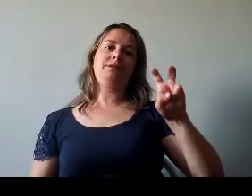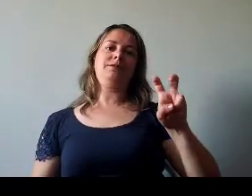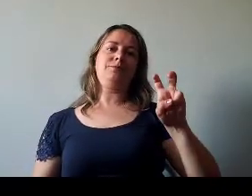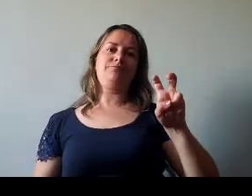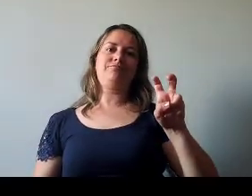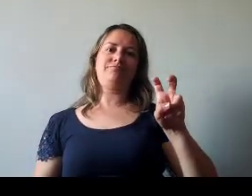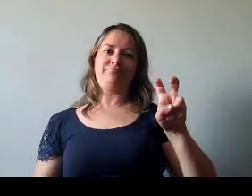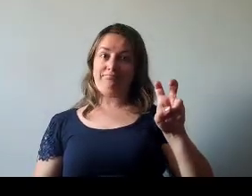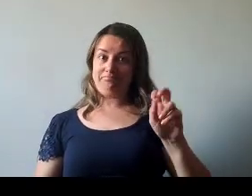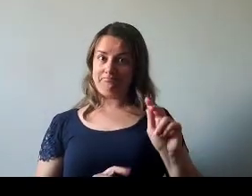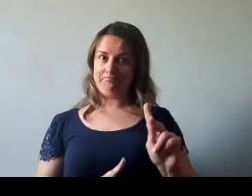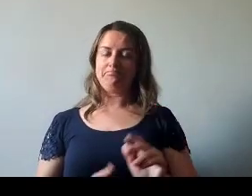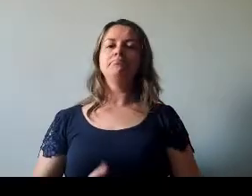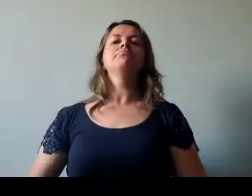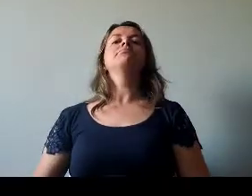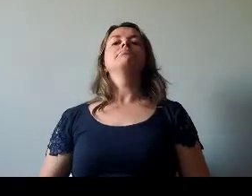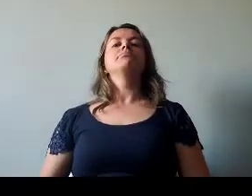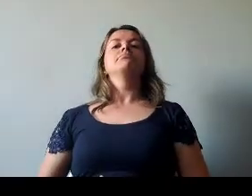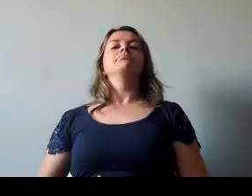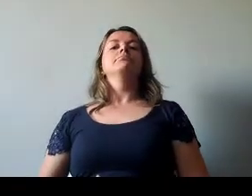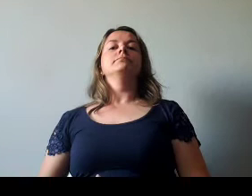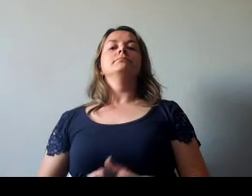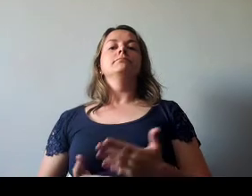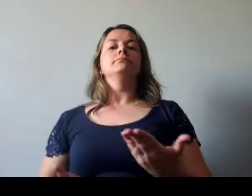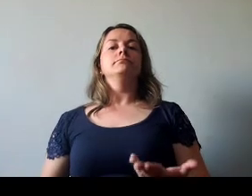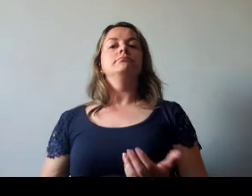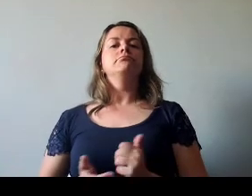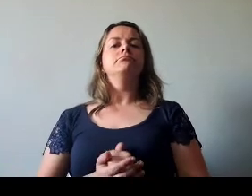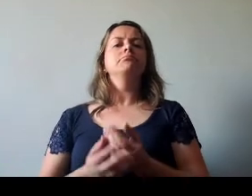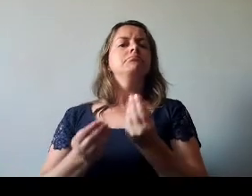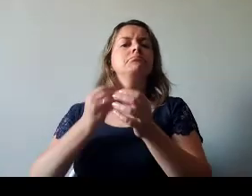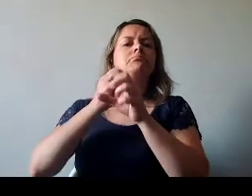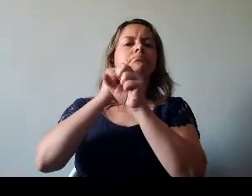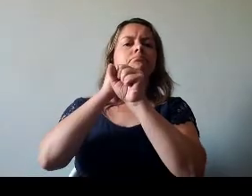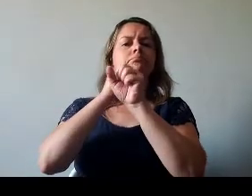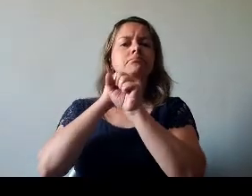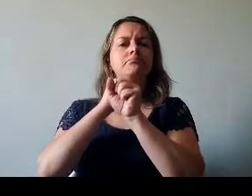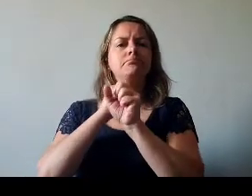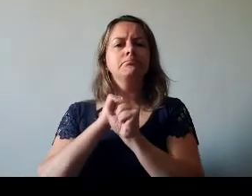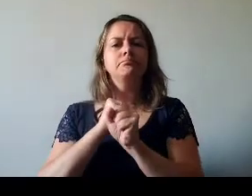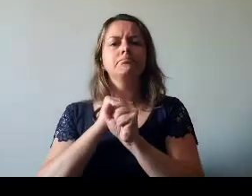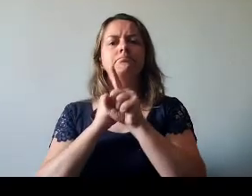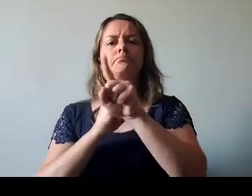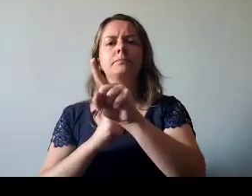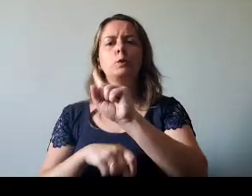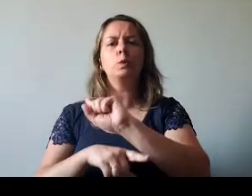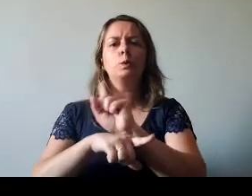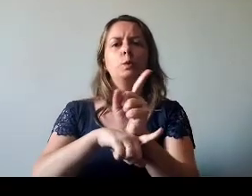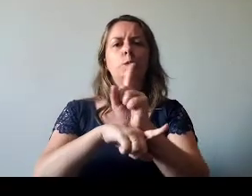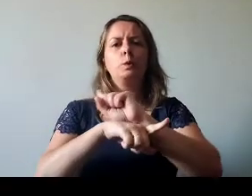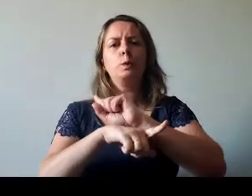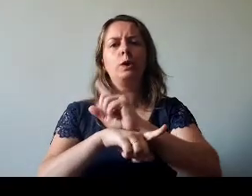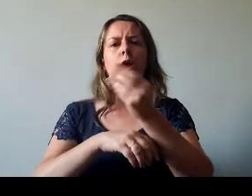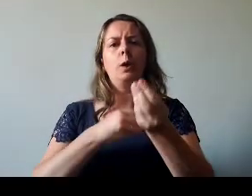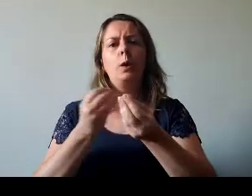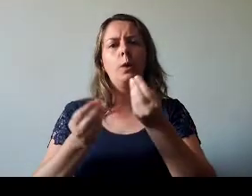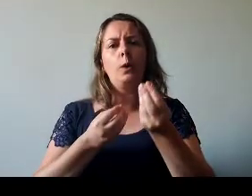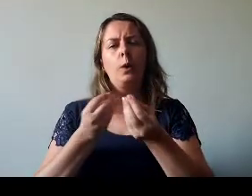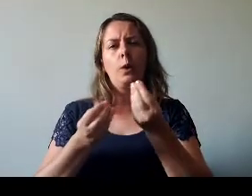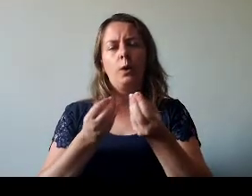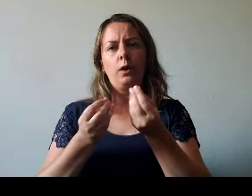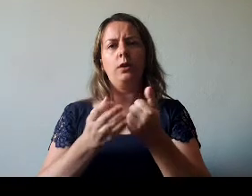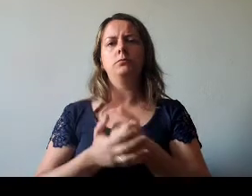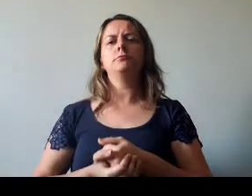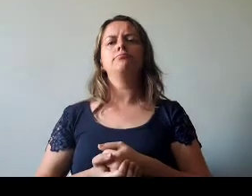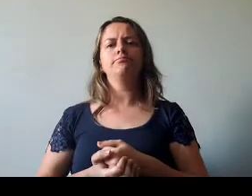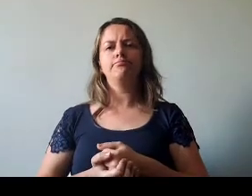Bom, e aí a gente consegue calcular a velocidade de um corpo, se a aceleração é constante, a gente consegue calcular a